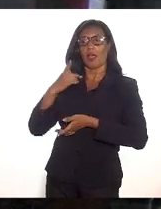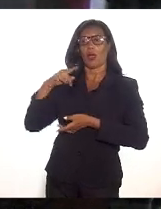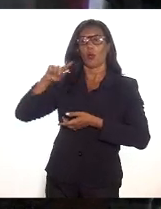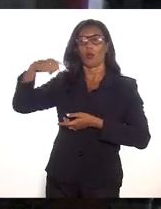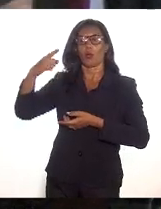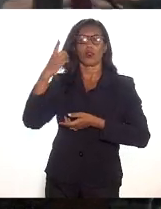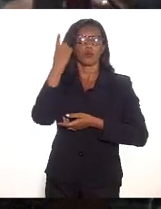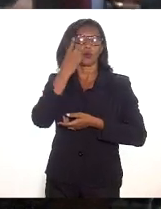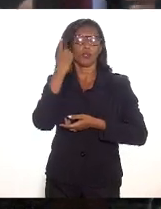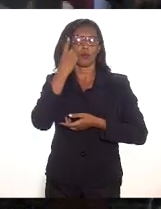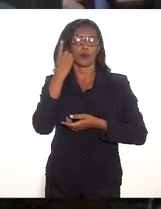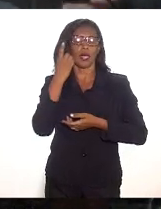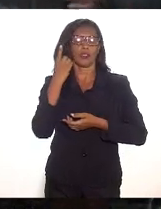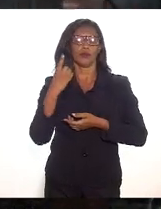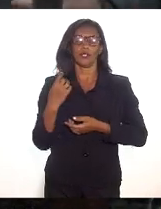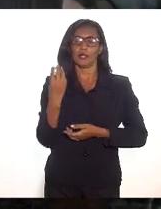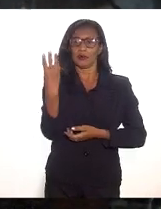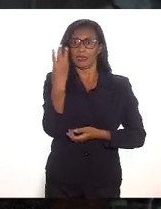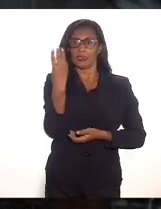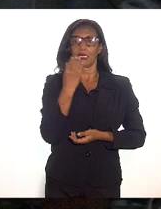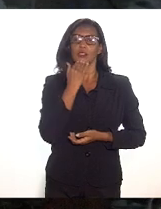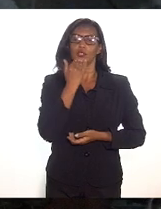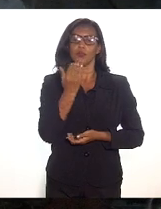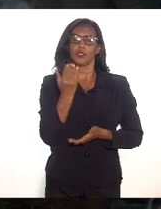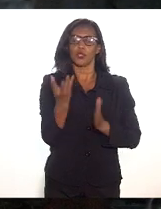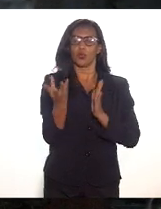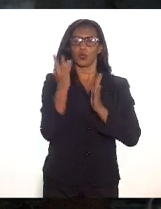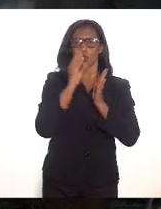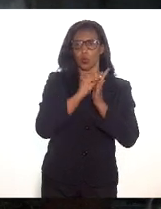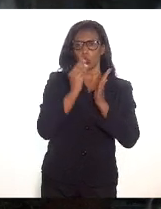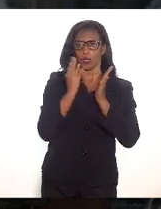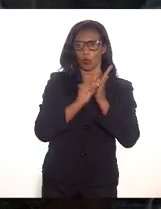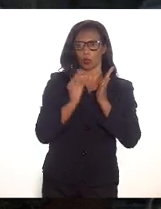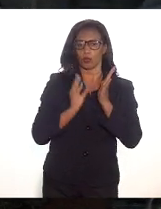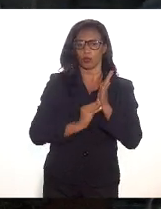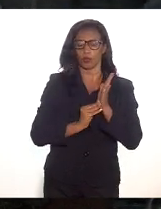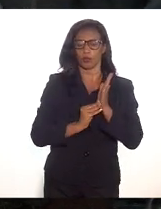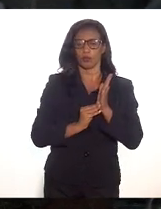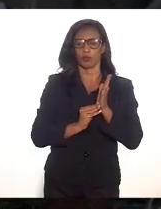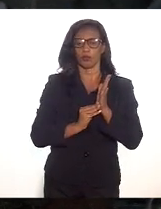requerimentos de inclusão na ordem do dia. Portanto,